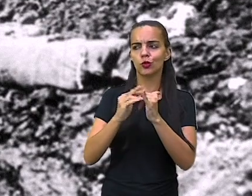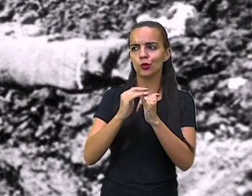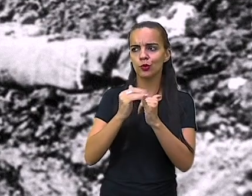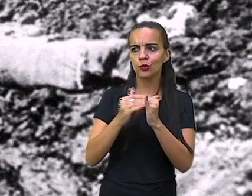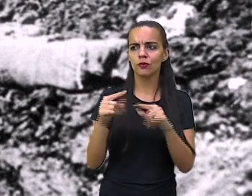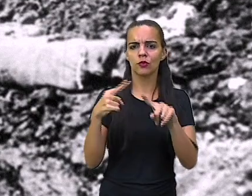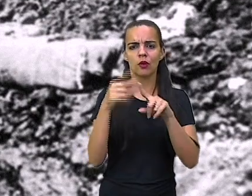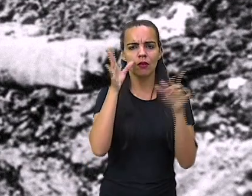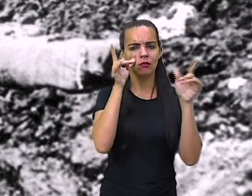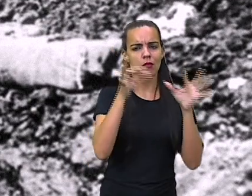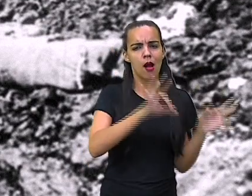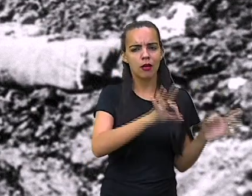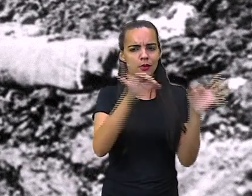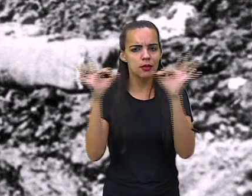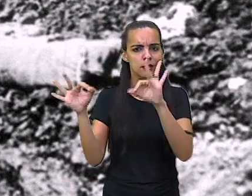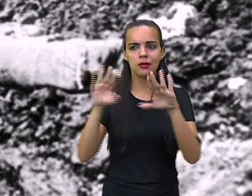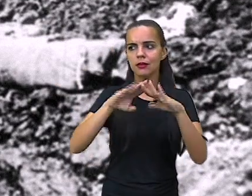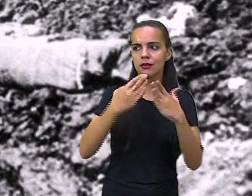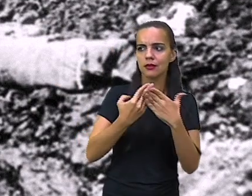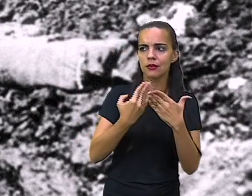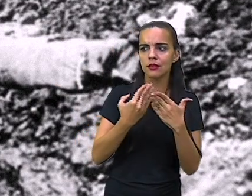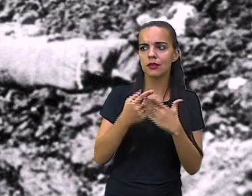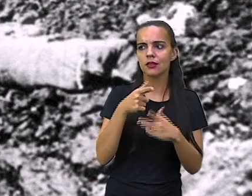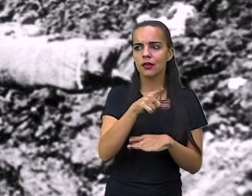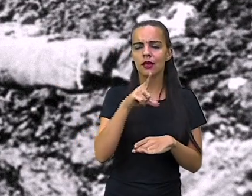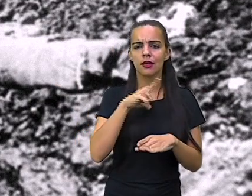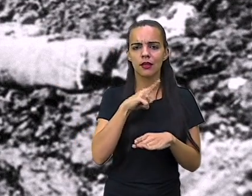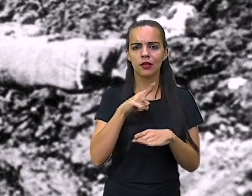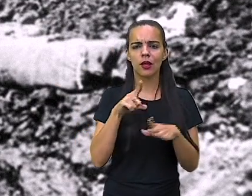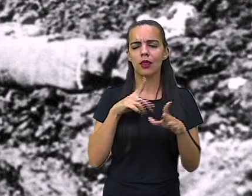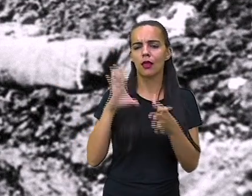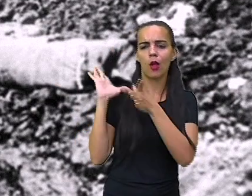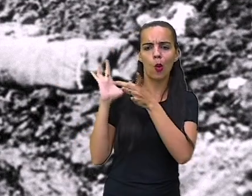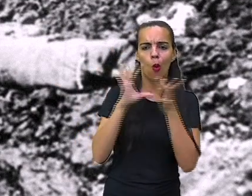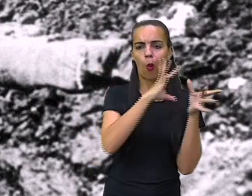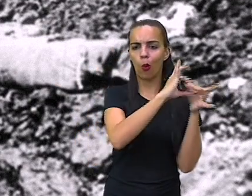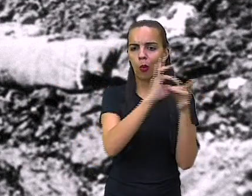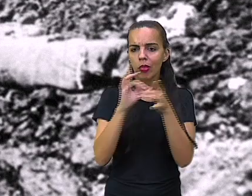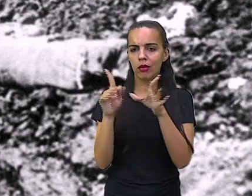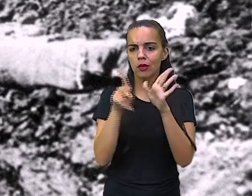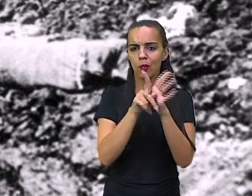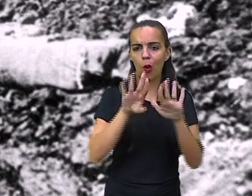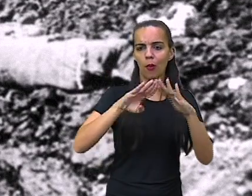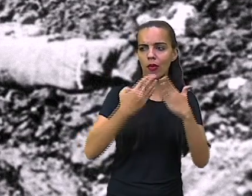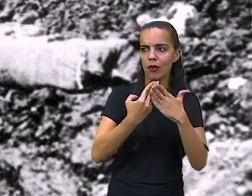tem todas as nossas aulas estão dentro desse site, dentro dessa